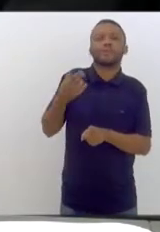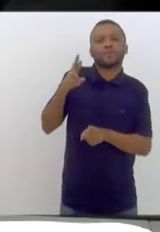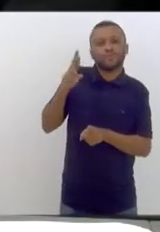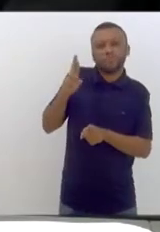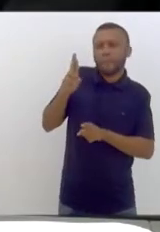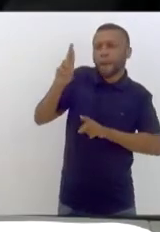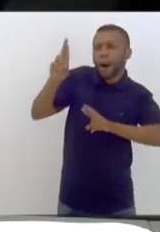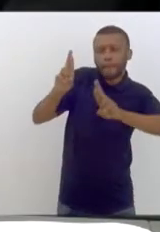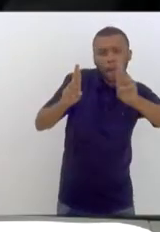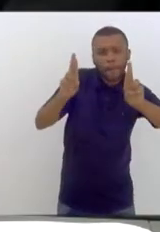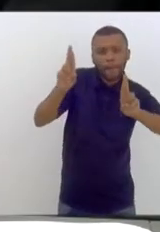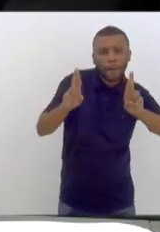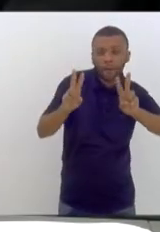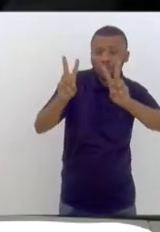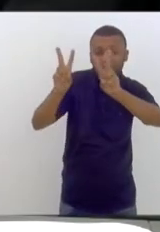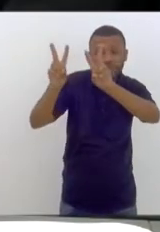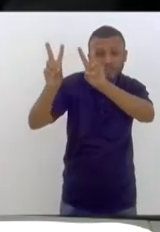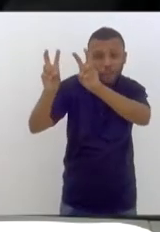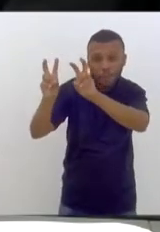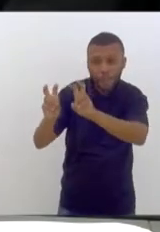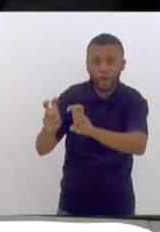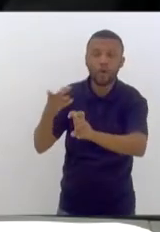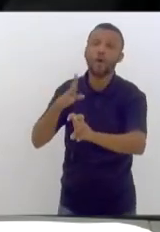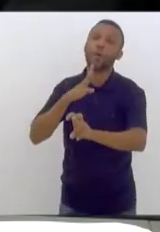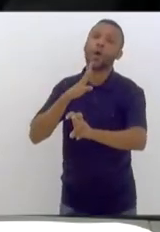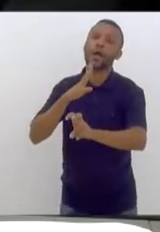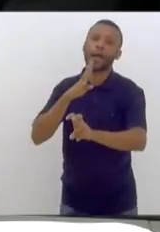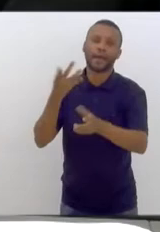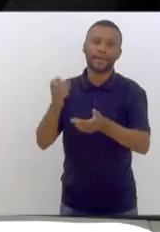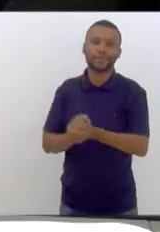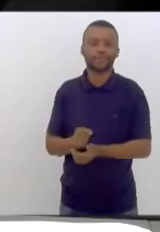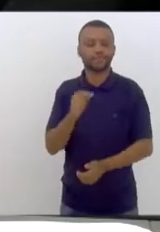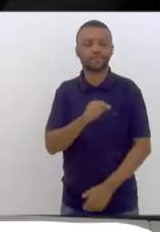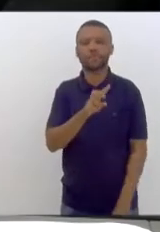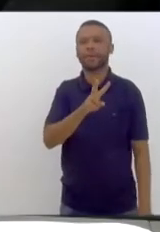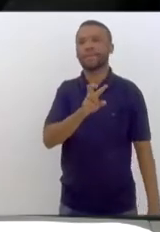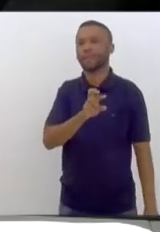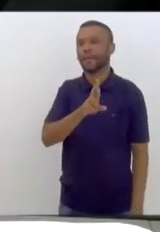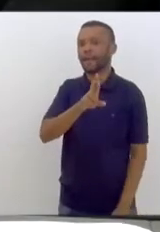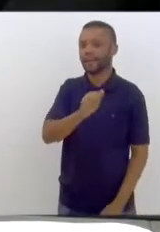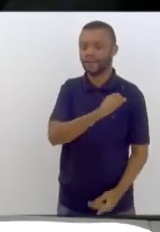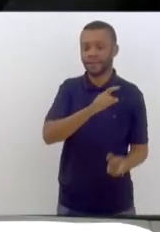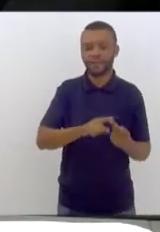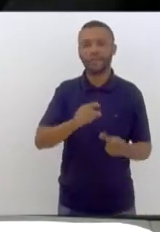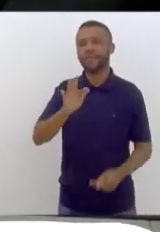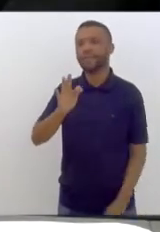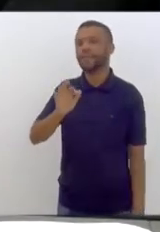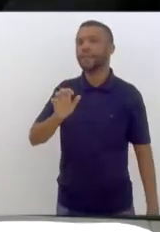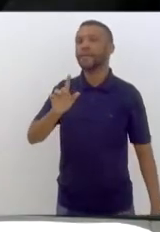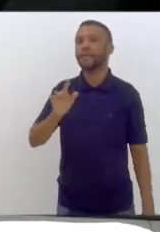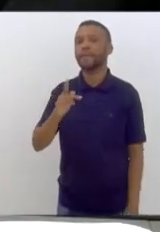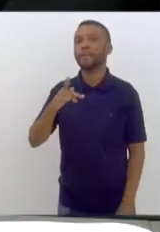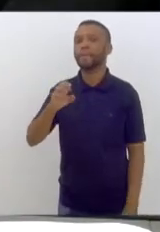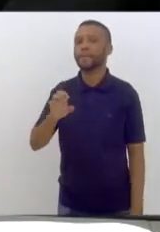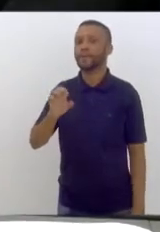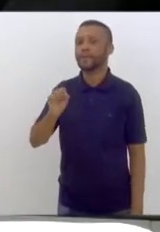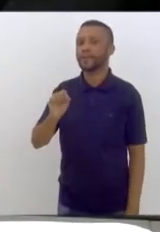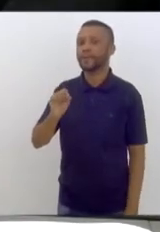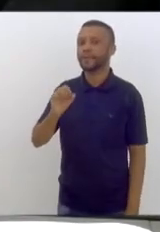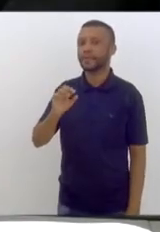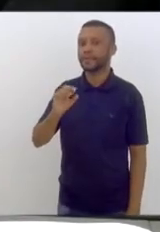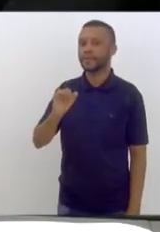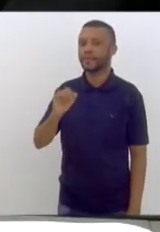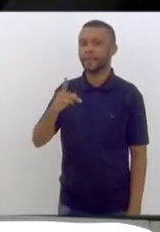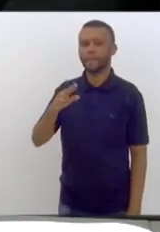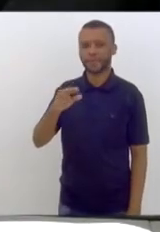técnicas no assunto, que são a Vera Arias e o Felipe Cipriani, que têm trabalhado há